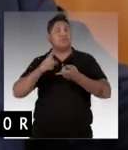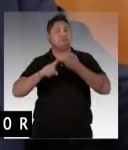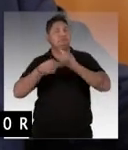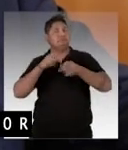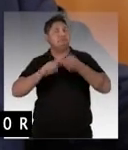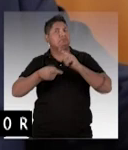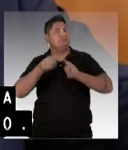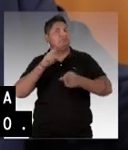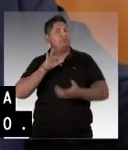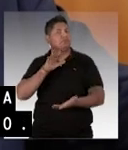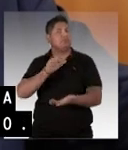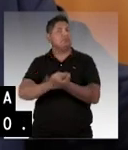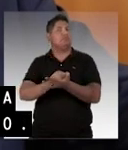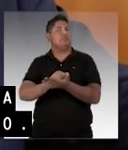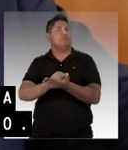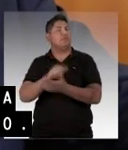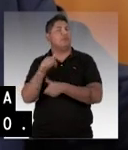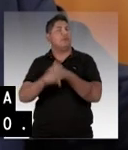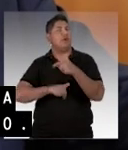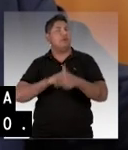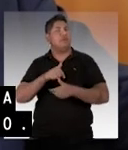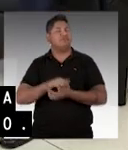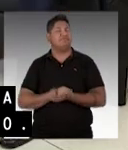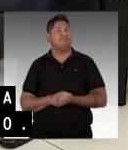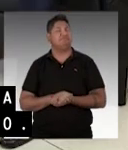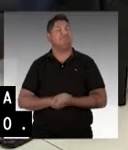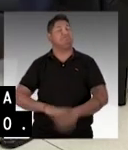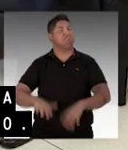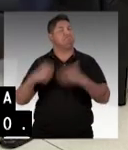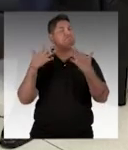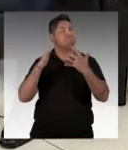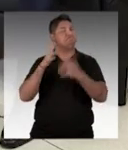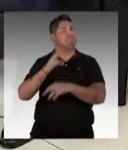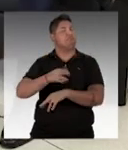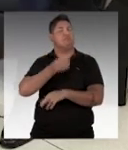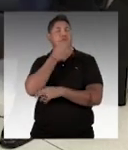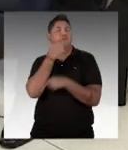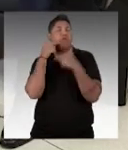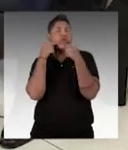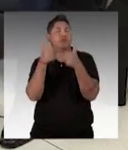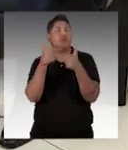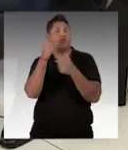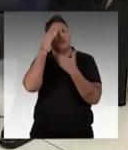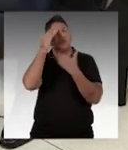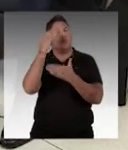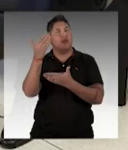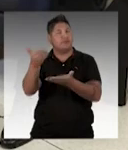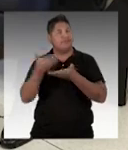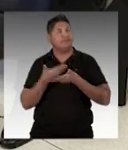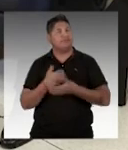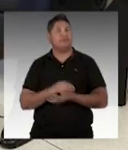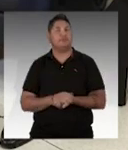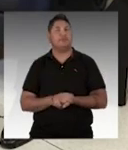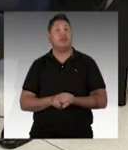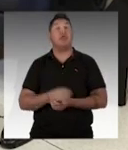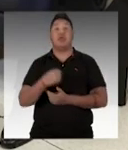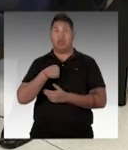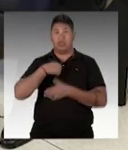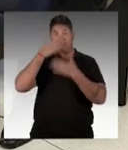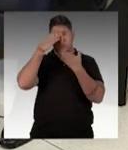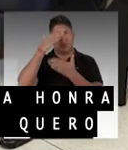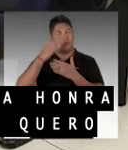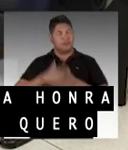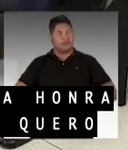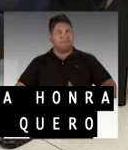de uma melhor articulação e de uma efetivação da atuação. Sucesso ao senhor em seu mandato e, mais uma vez, obrigado por nos receber. Eu